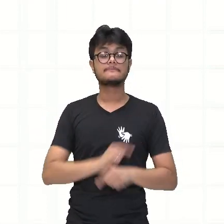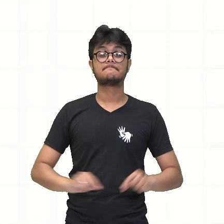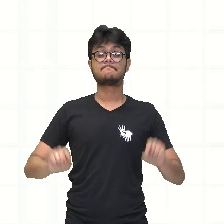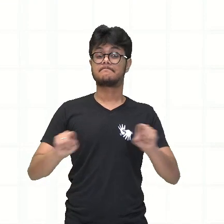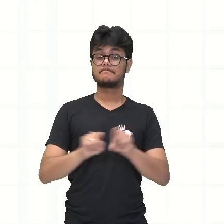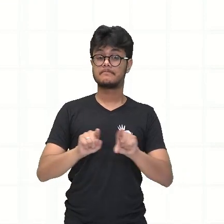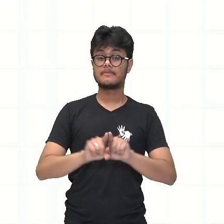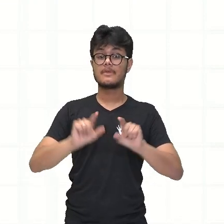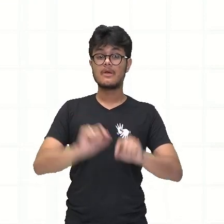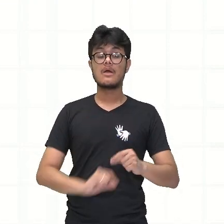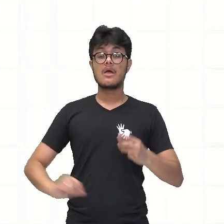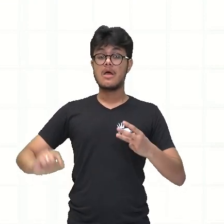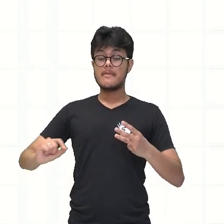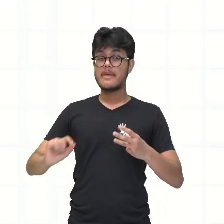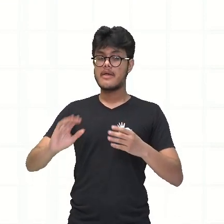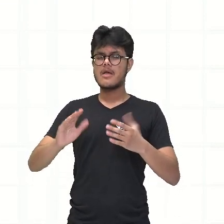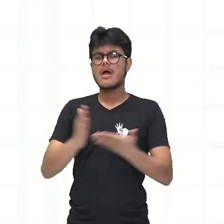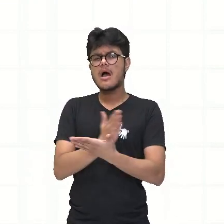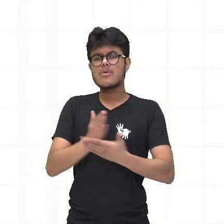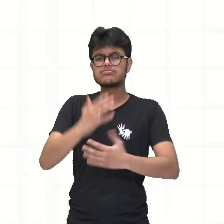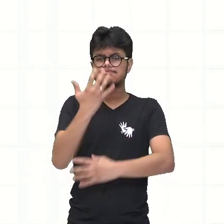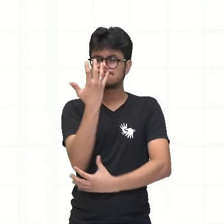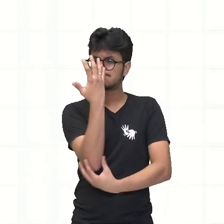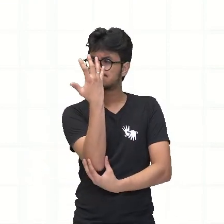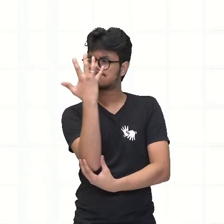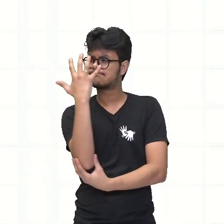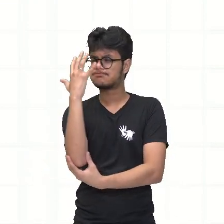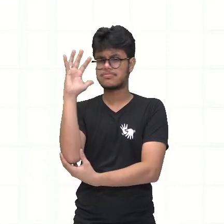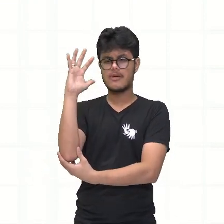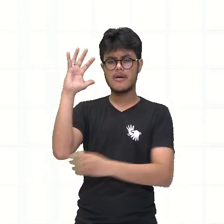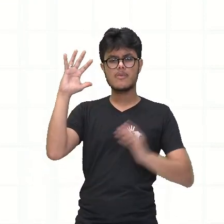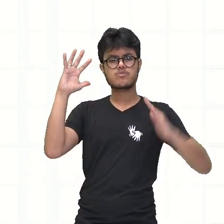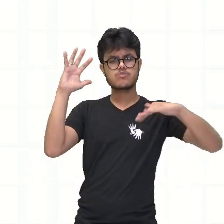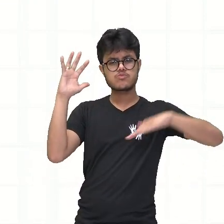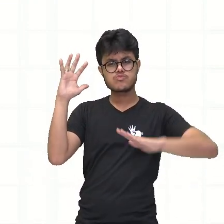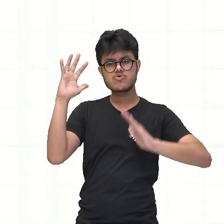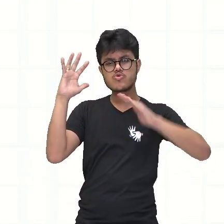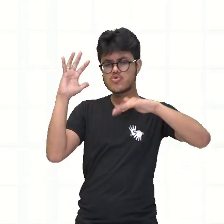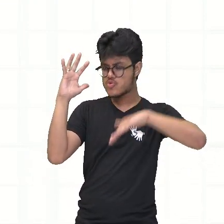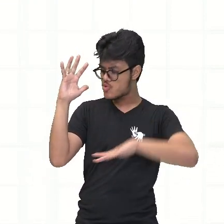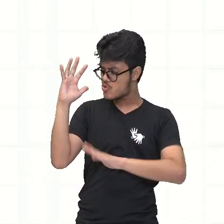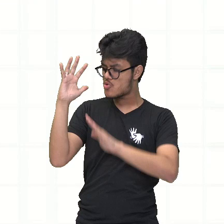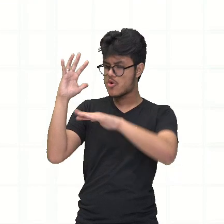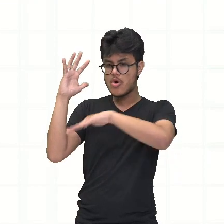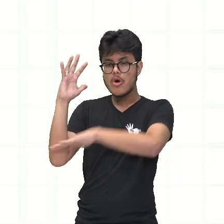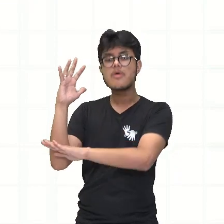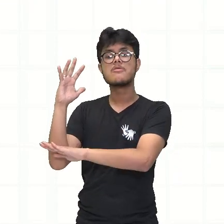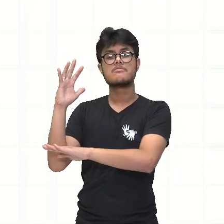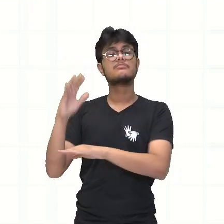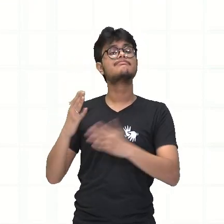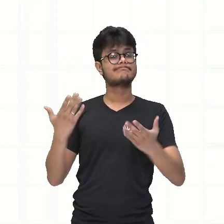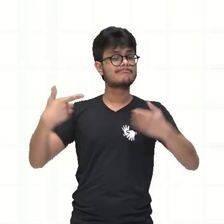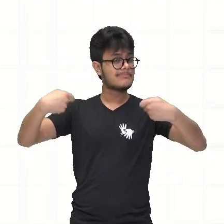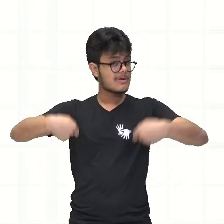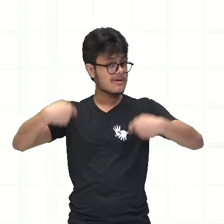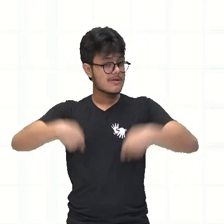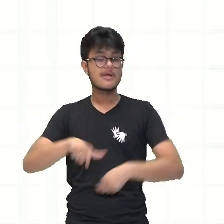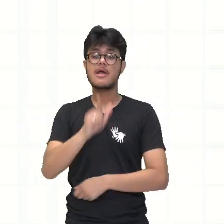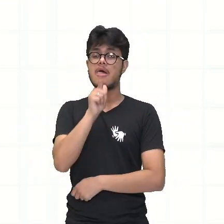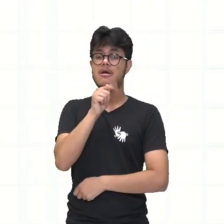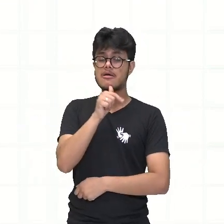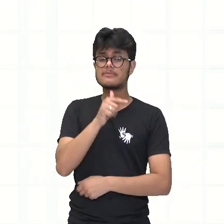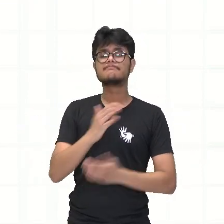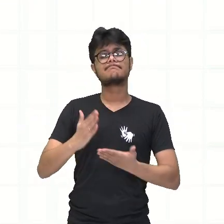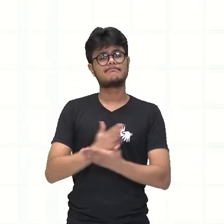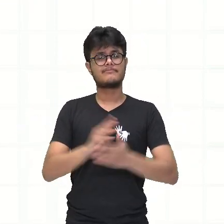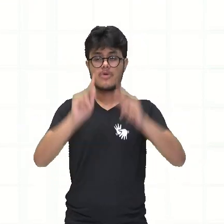também das florestas que são inundadas por água. Consumo humano especificamente, né? Agricultura